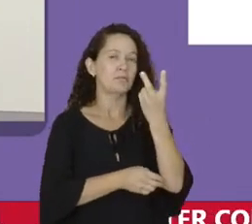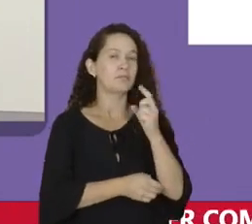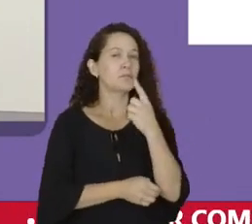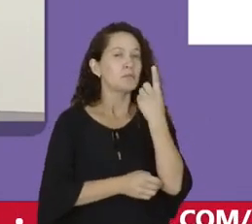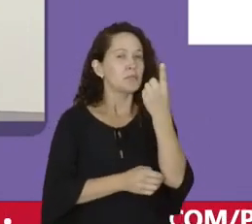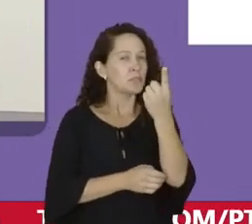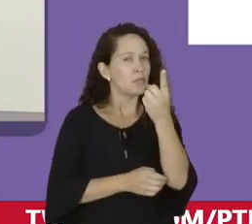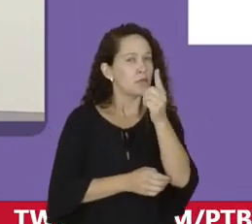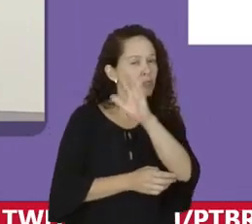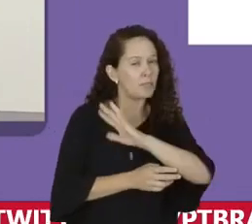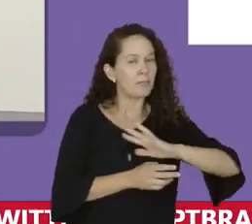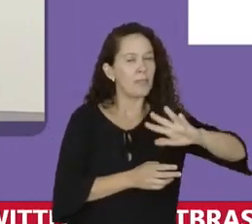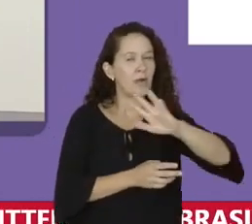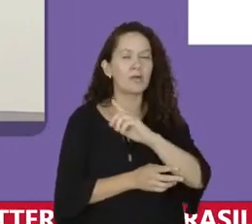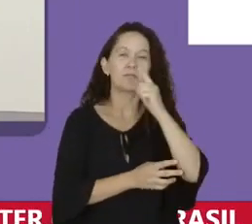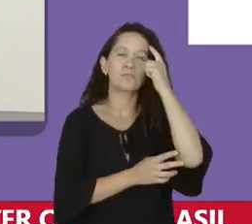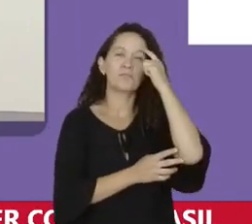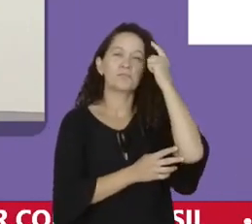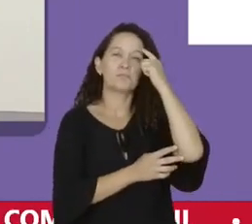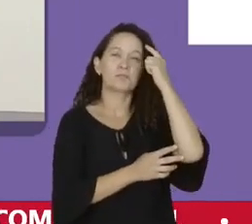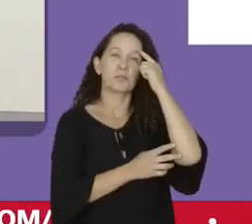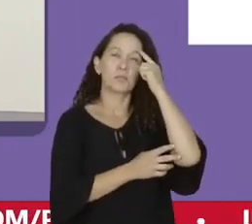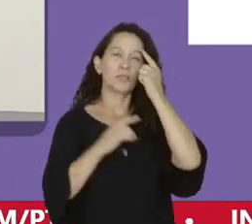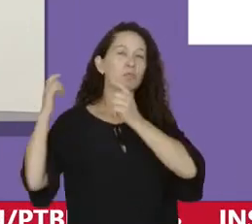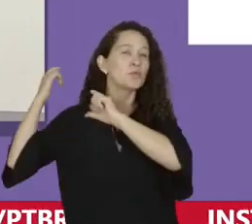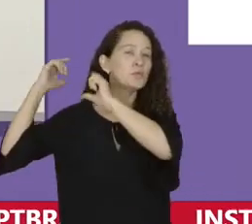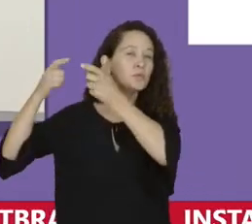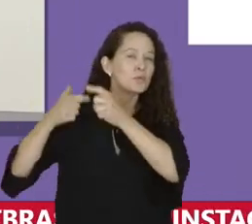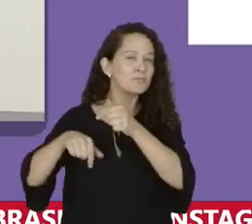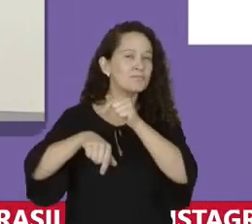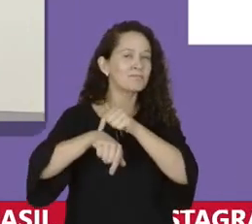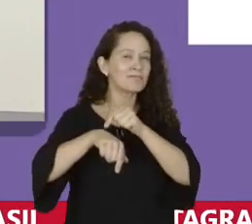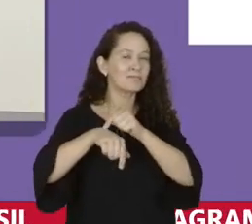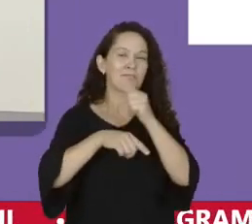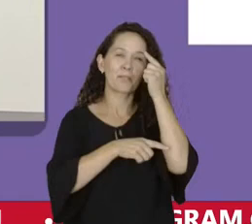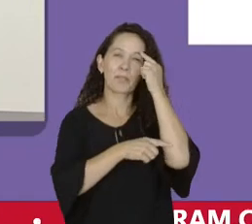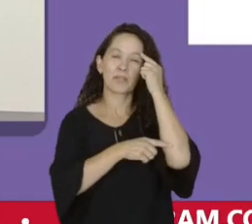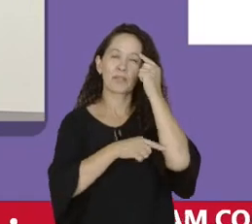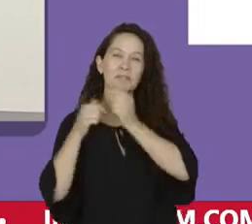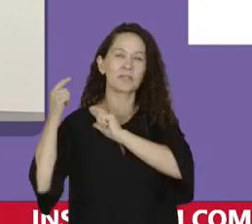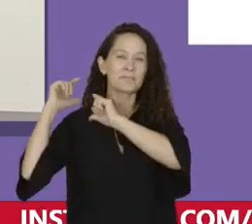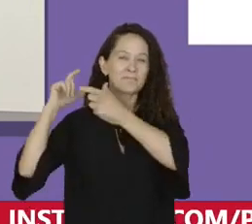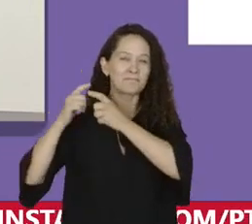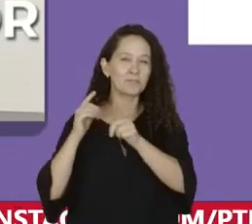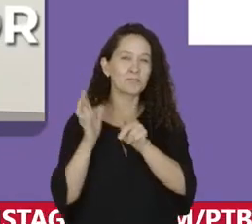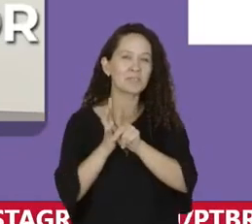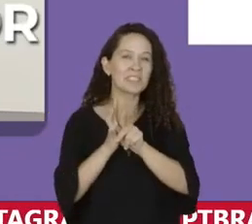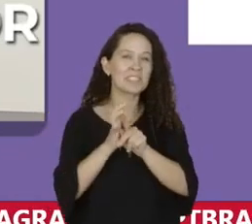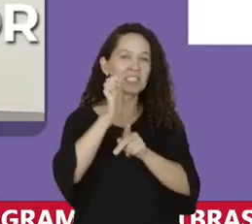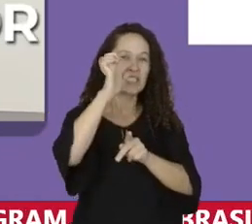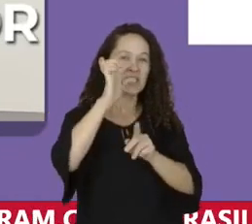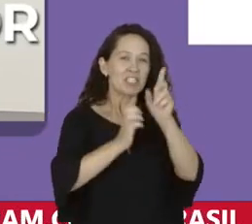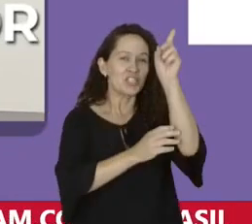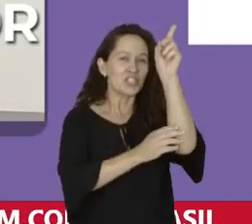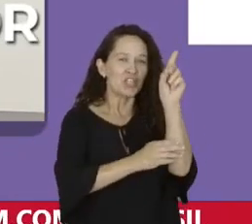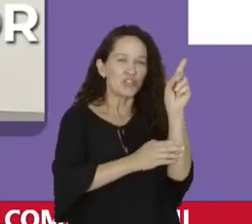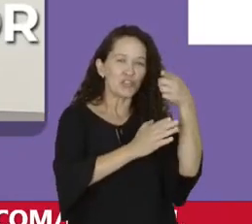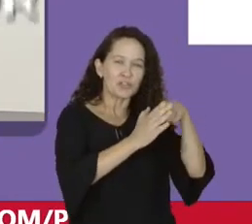das dimensões do pensamento conservador nesse momento, do pensamento conservador de extrema